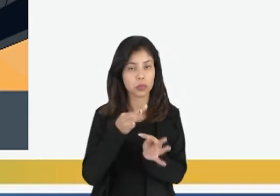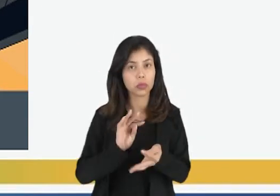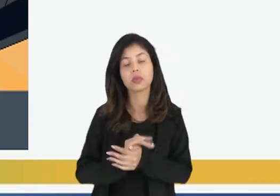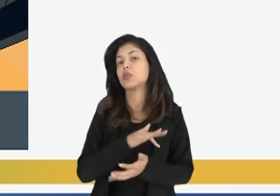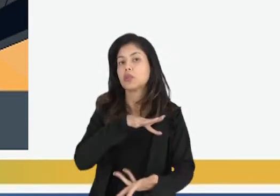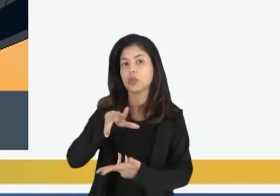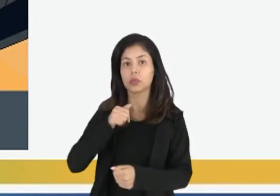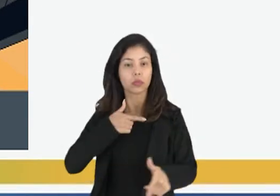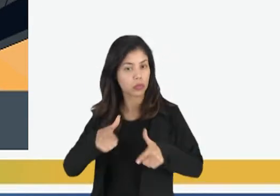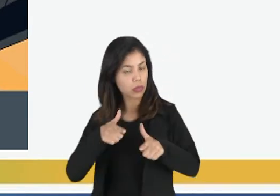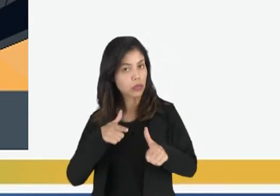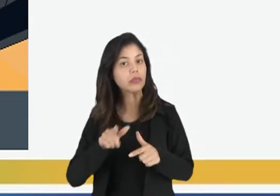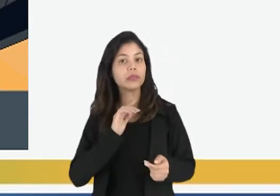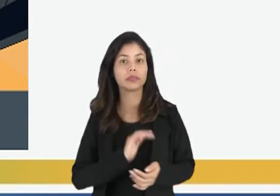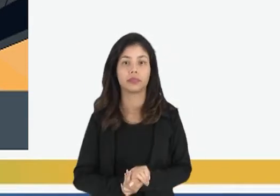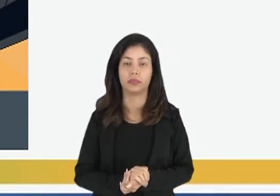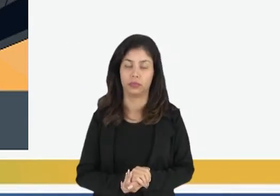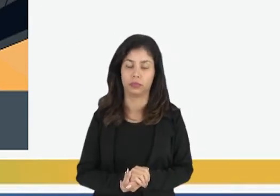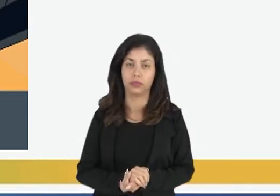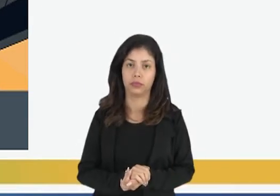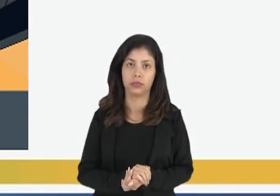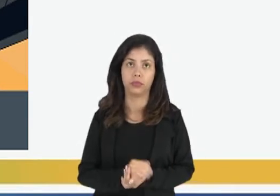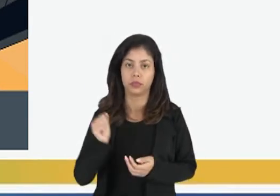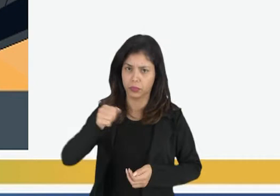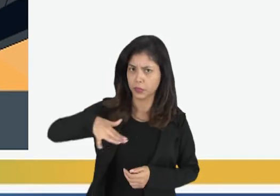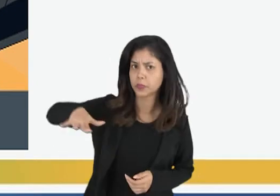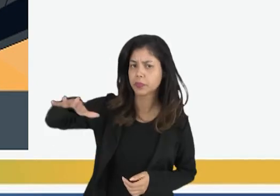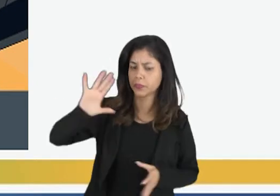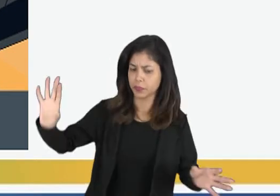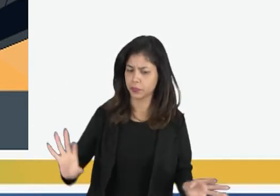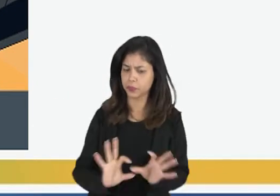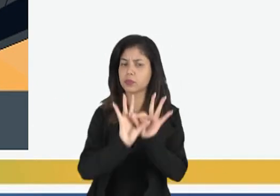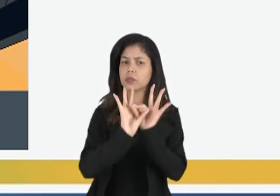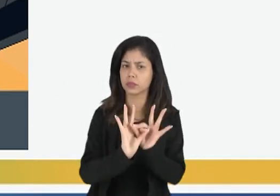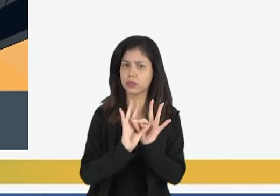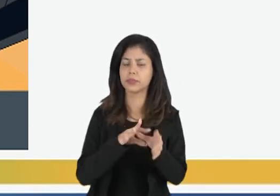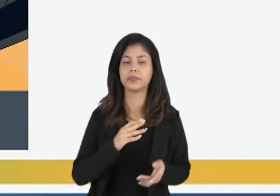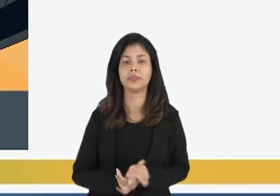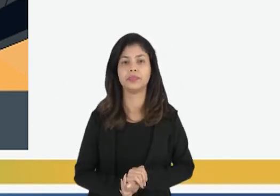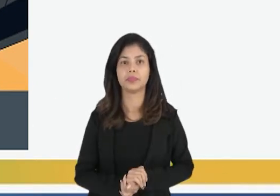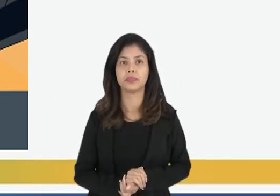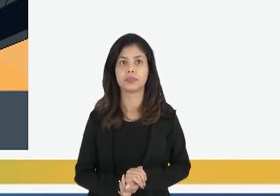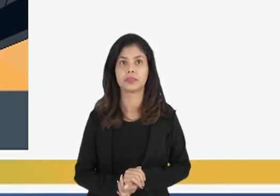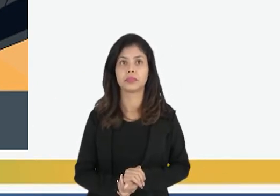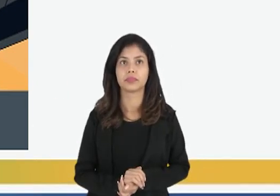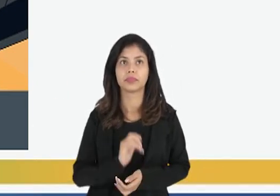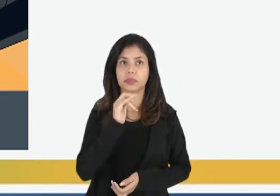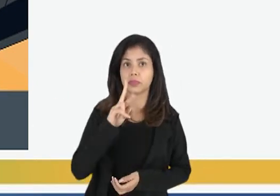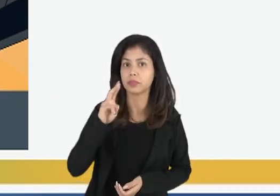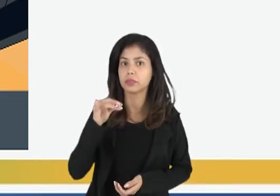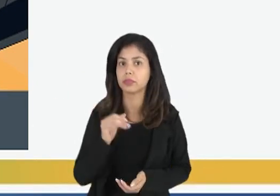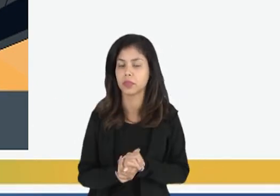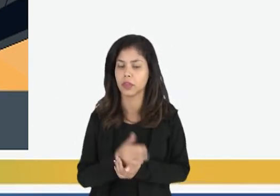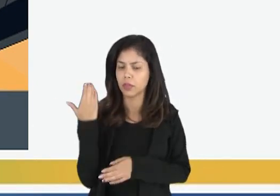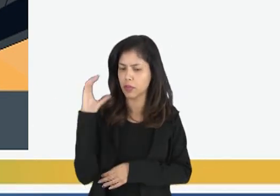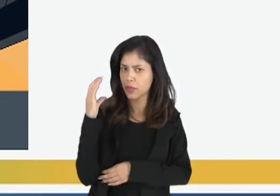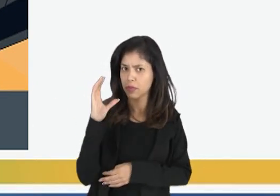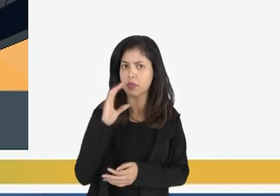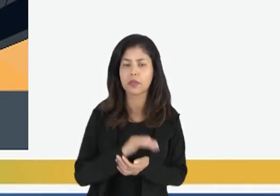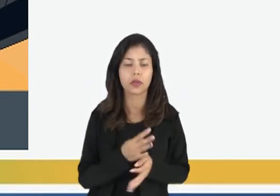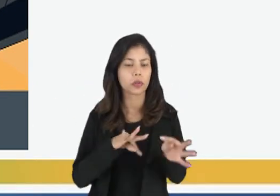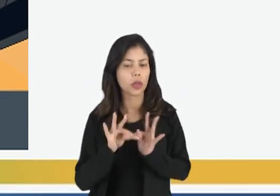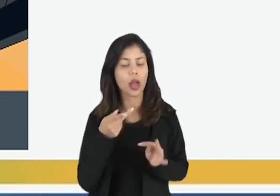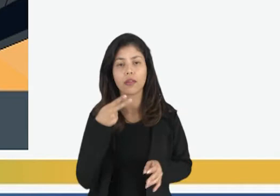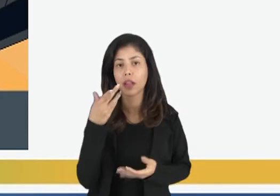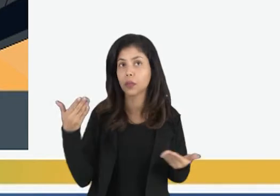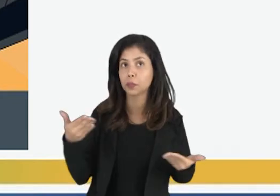mundo do trabalho, né, no campo, que está ligado à questão dos investimentos científicos e tecnológicos, vamos